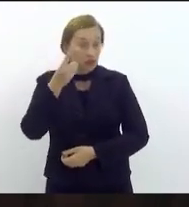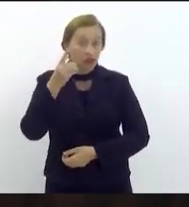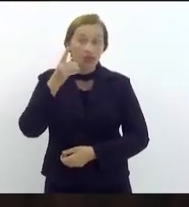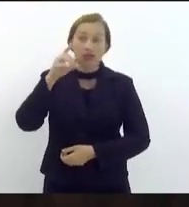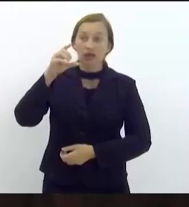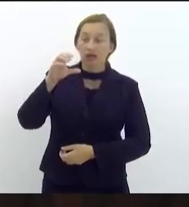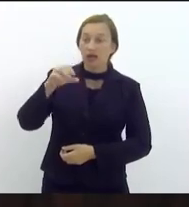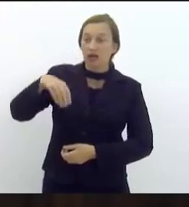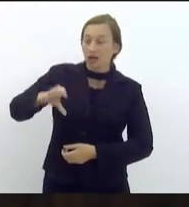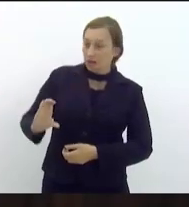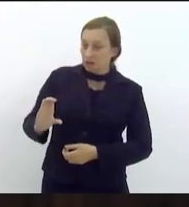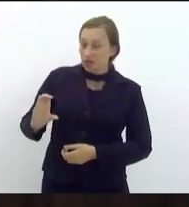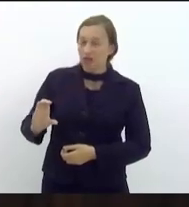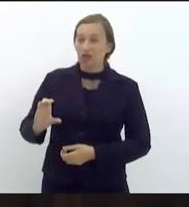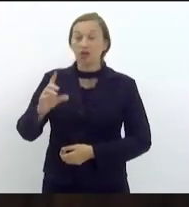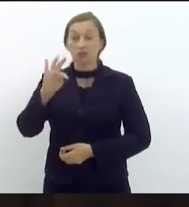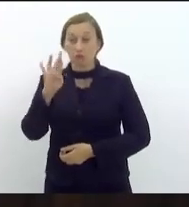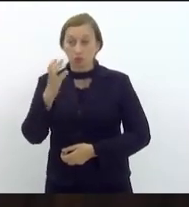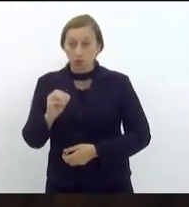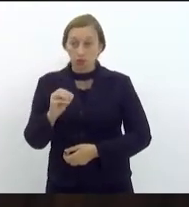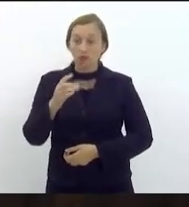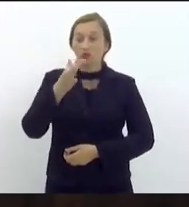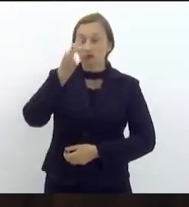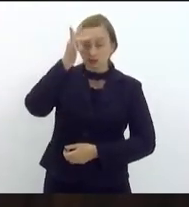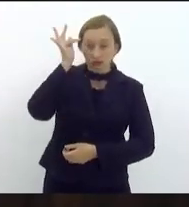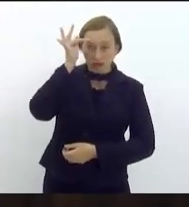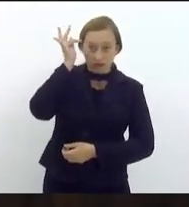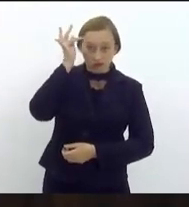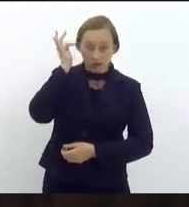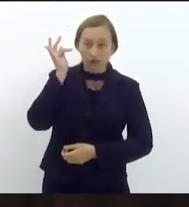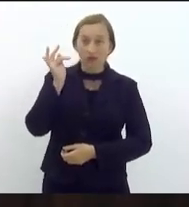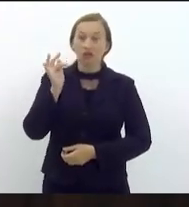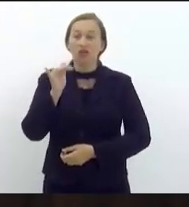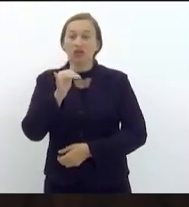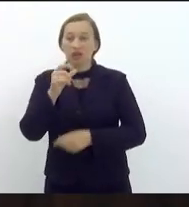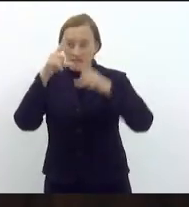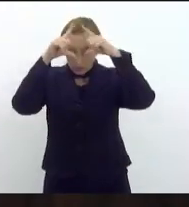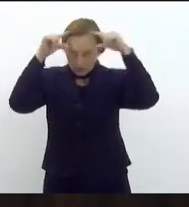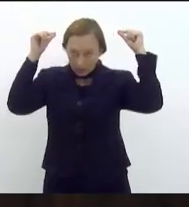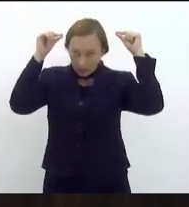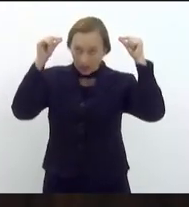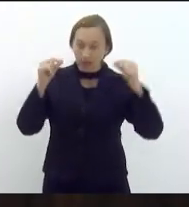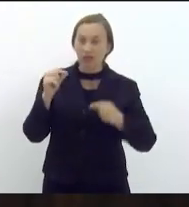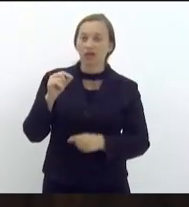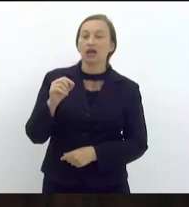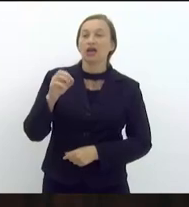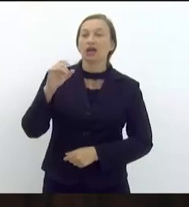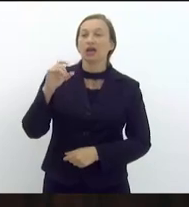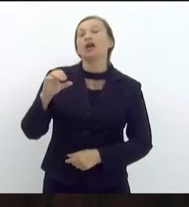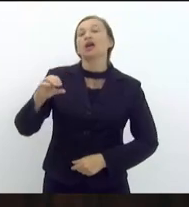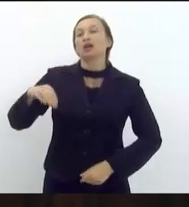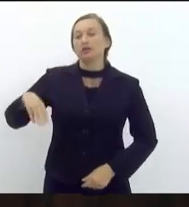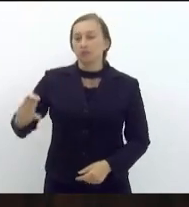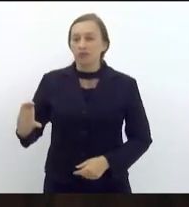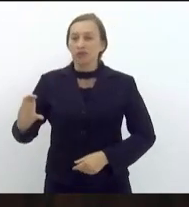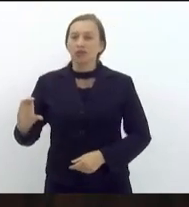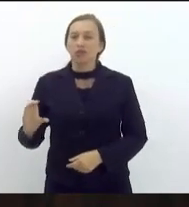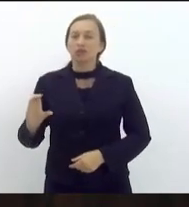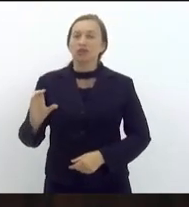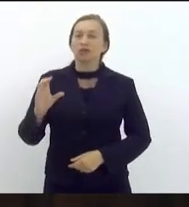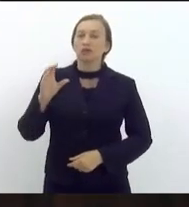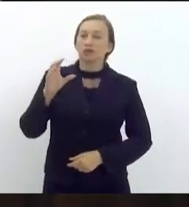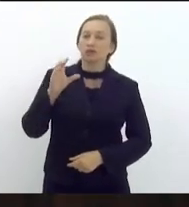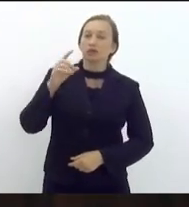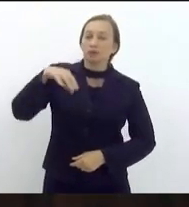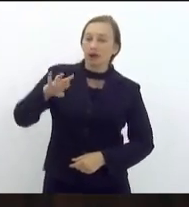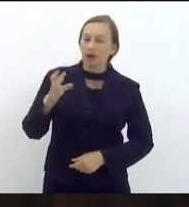minc Bruno dalwayne Flávio bolsonaro enfermeira Rejane Edson bertaz Carlos Mickey Bruno dalvares Márcio Gualberto